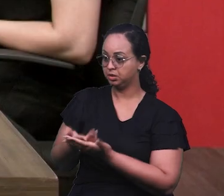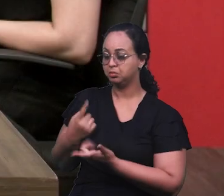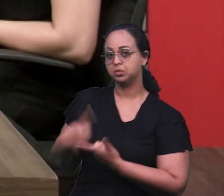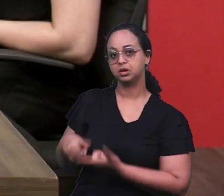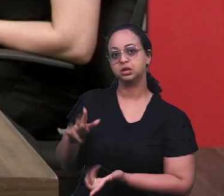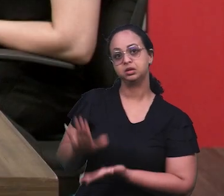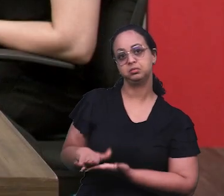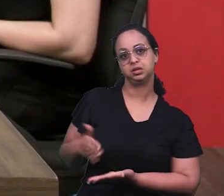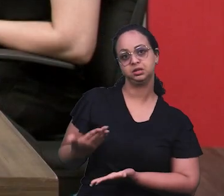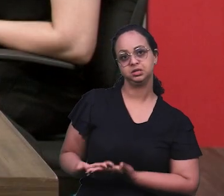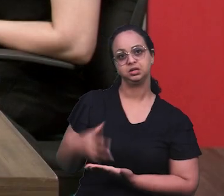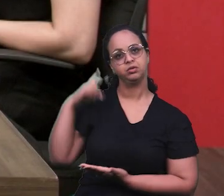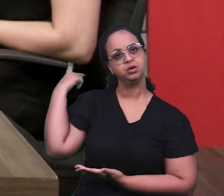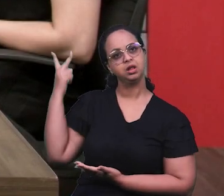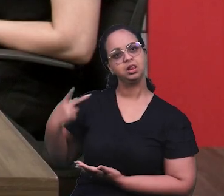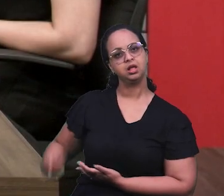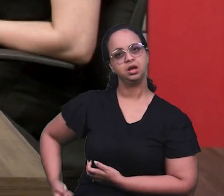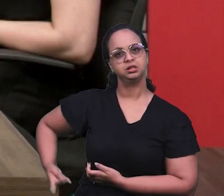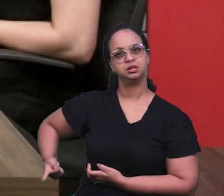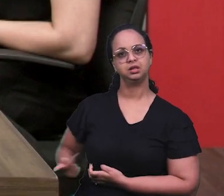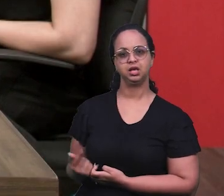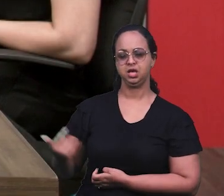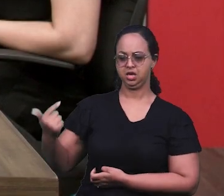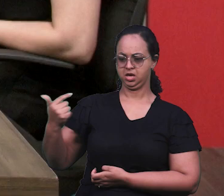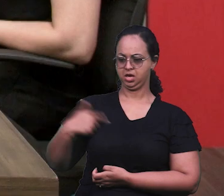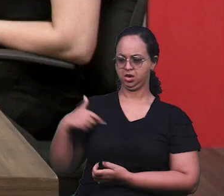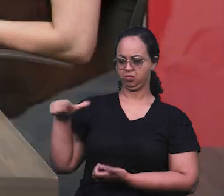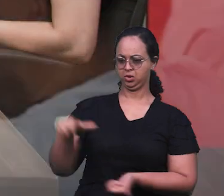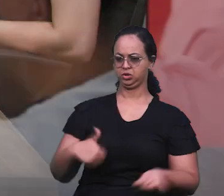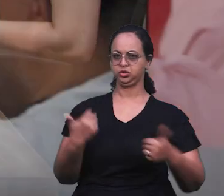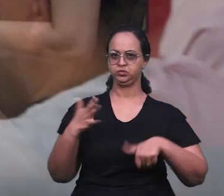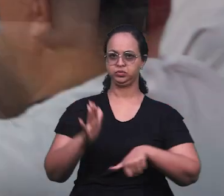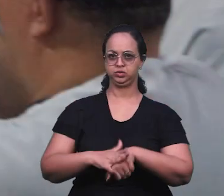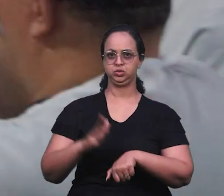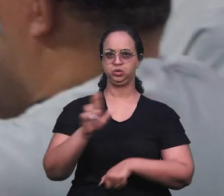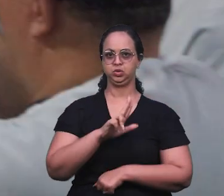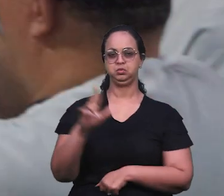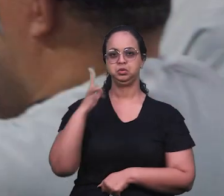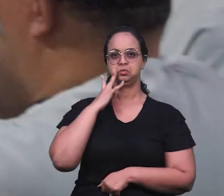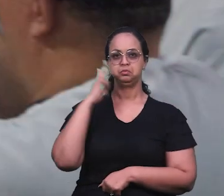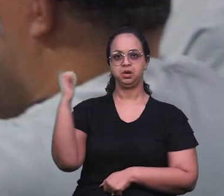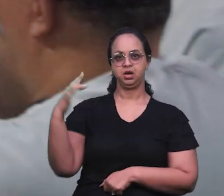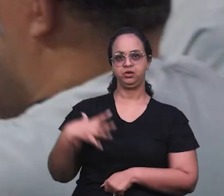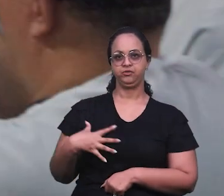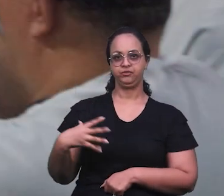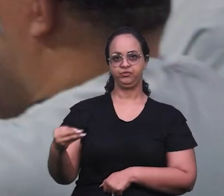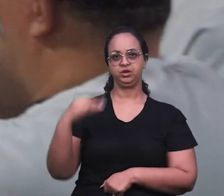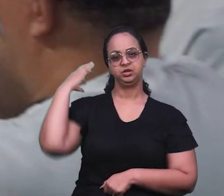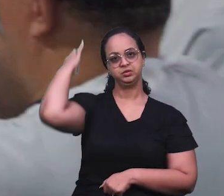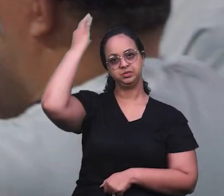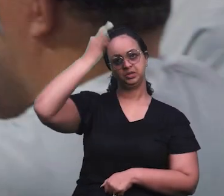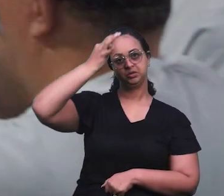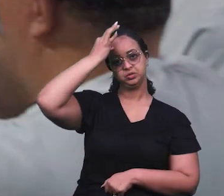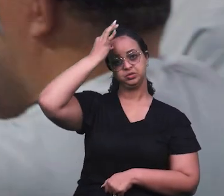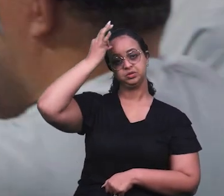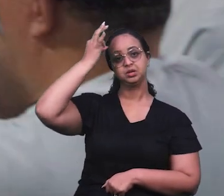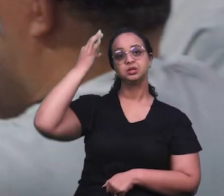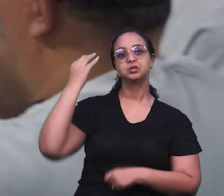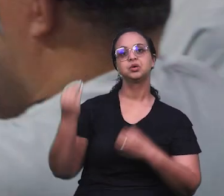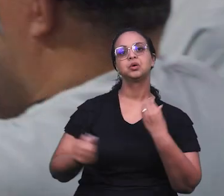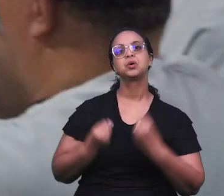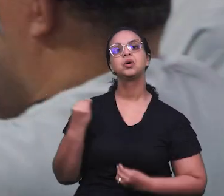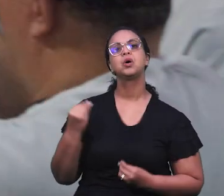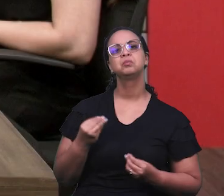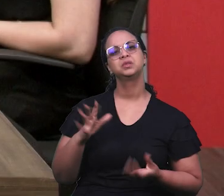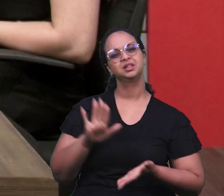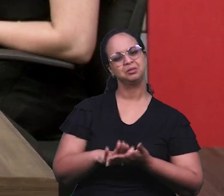gente faz interpretação, Helena, aí tem aquela parte, eu te batizo no nome do Pai, tem o nome de todo mundo. O intérprete tem que interpretar tudo, que às vezes me perguntam,